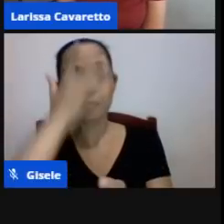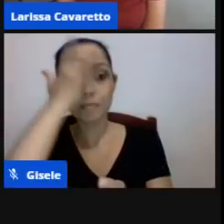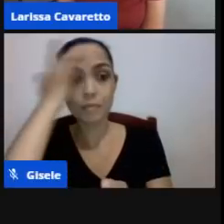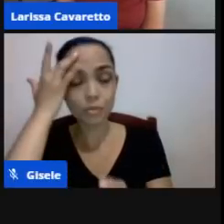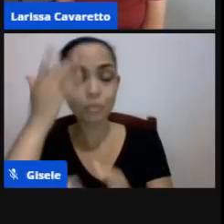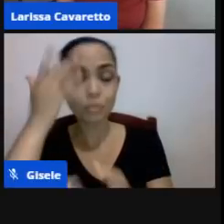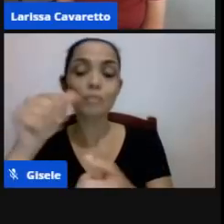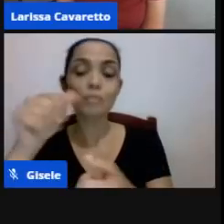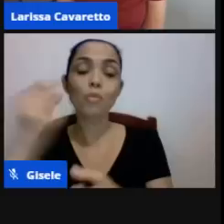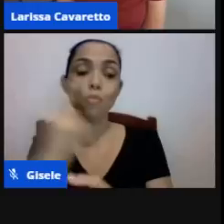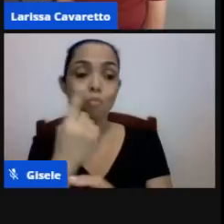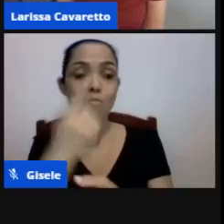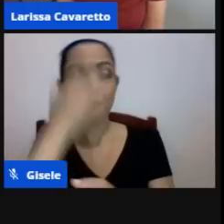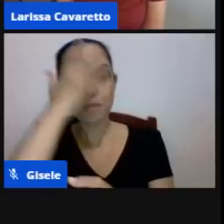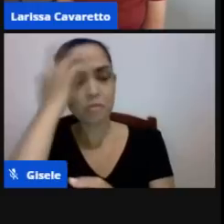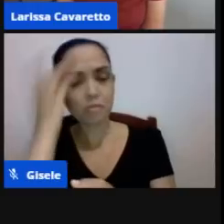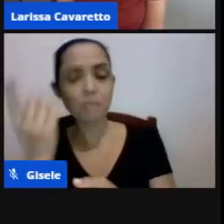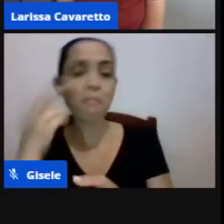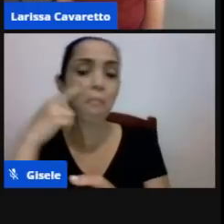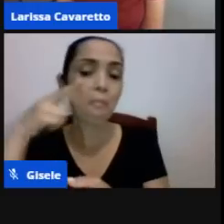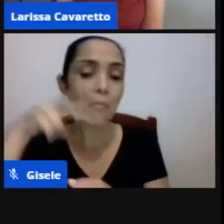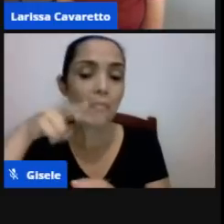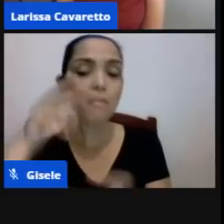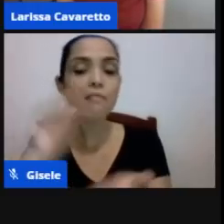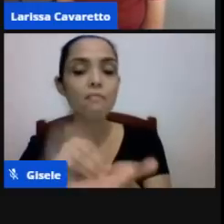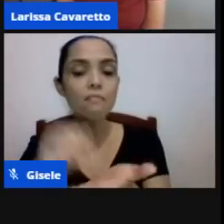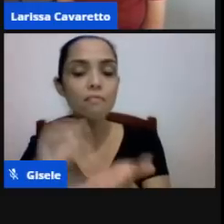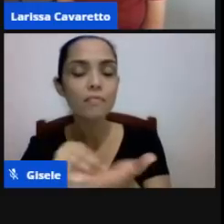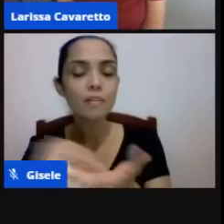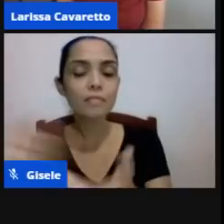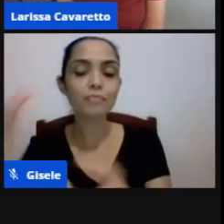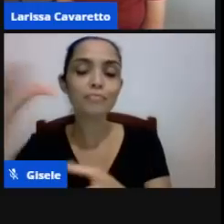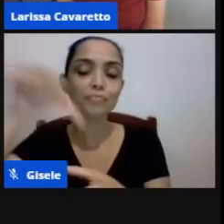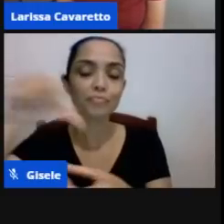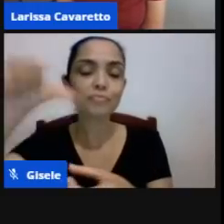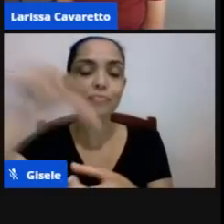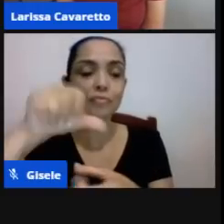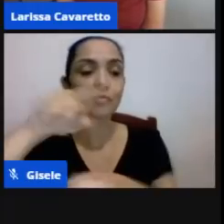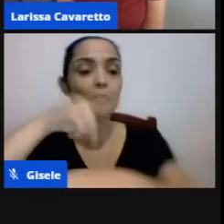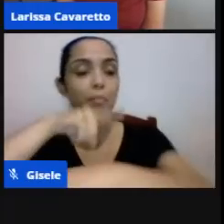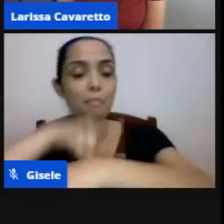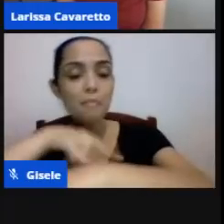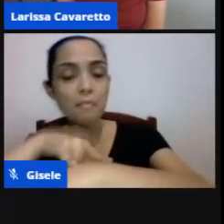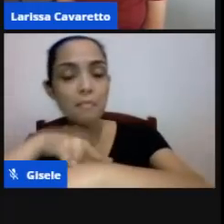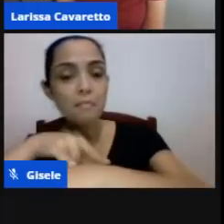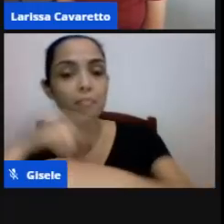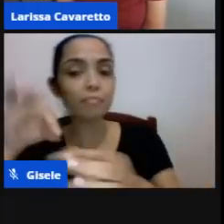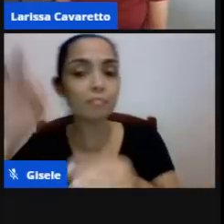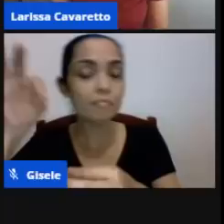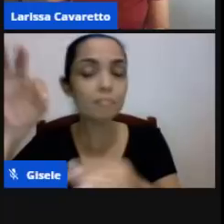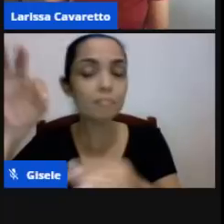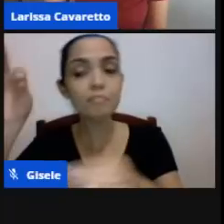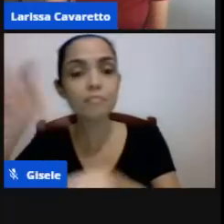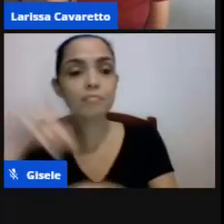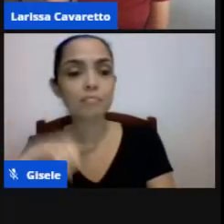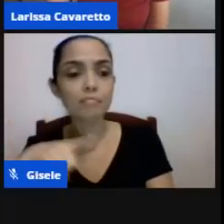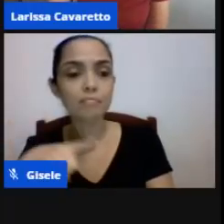que vai de tempo em tempo olhar esses dispensadores, entrar nos banheiros e verificar se está tudo bem abastecido.